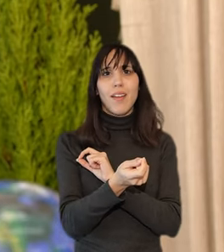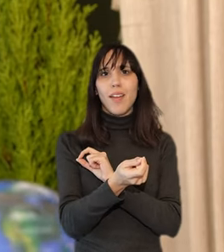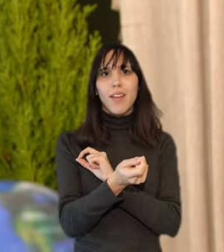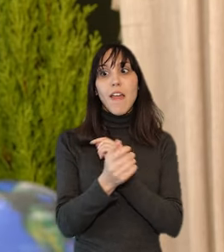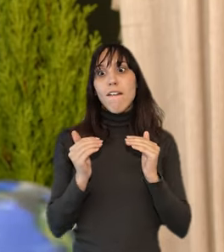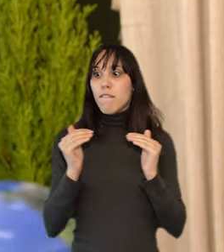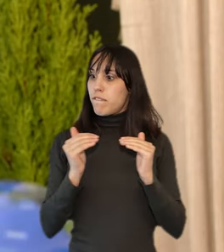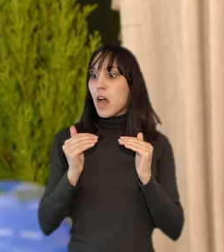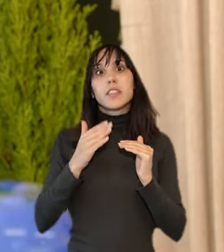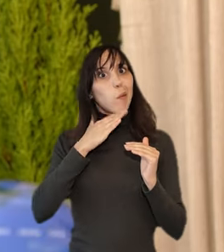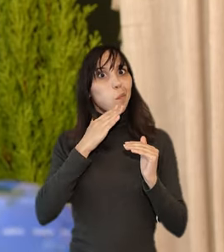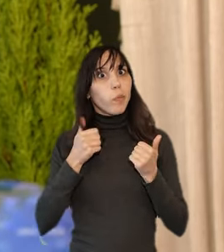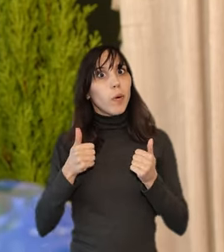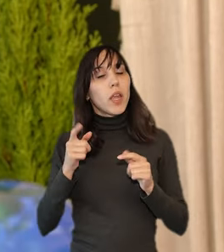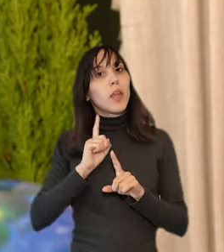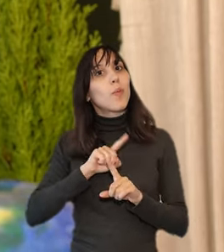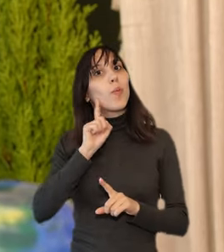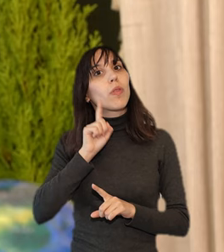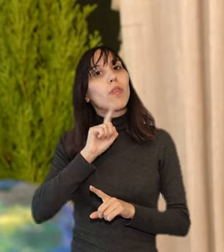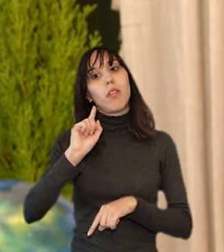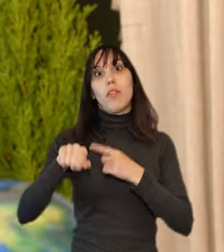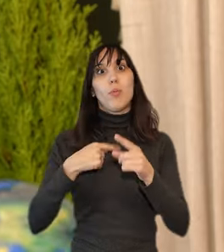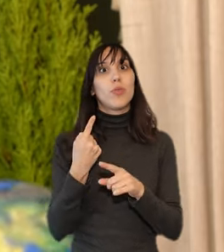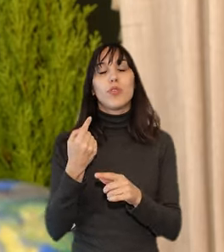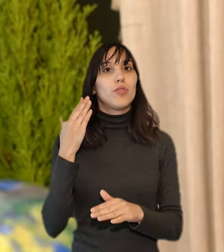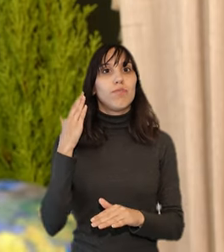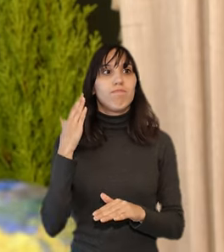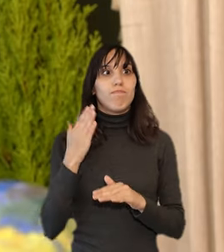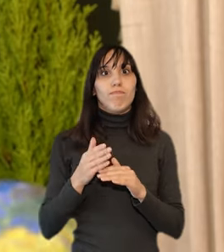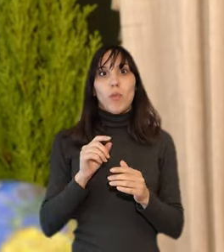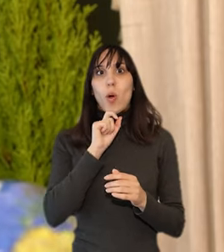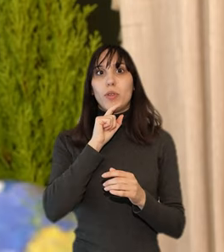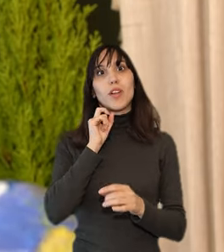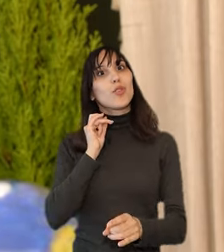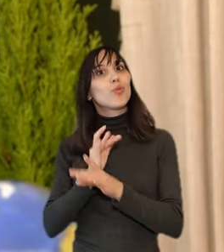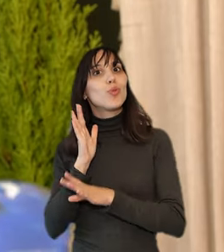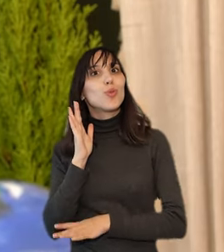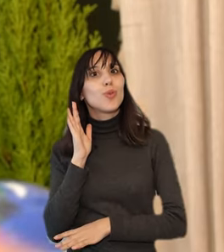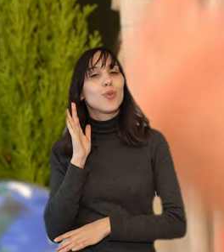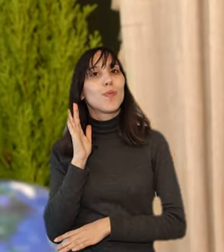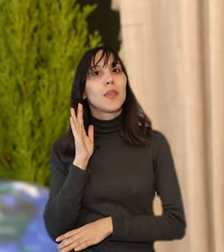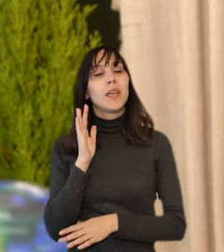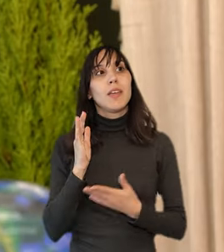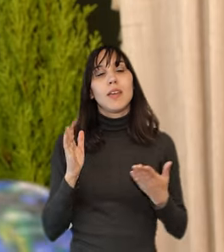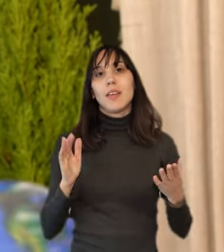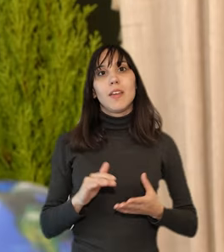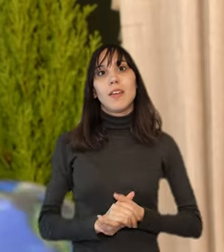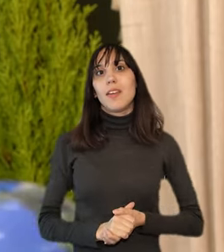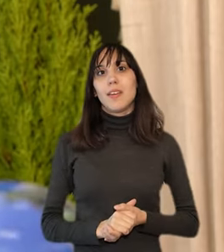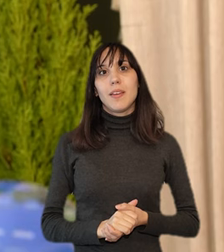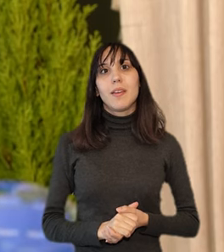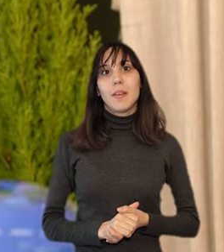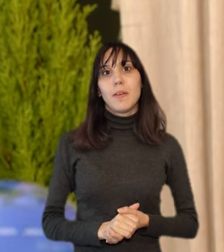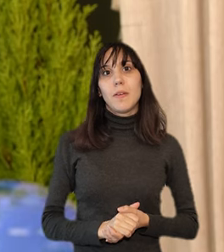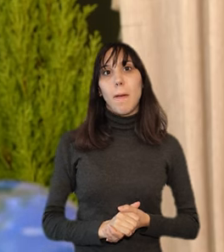numa fase é importante depois as coisas eh Há outras oportunidades não é e e e